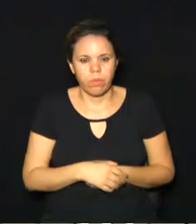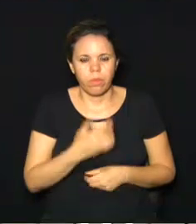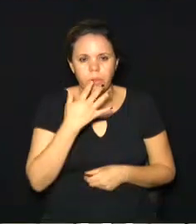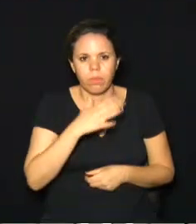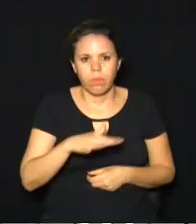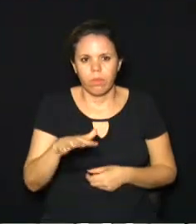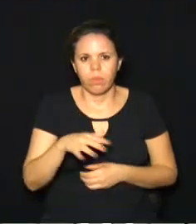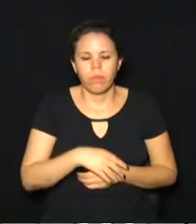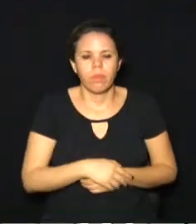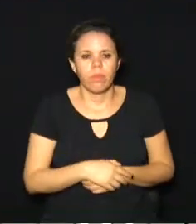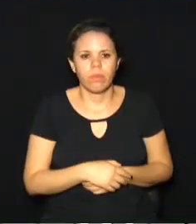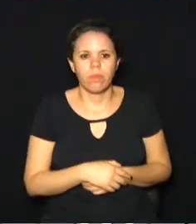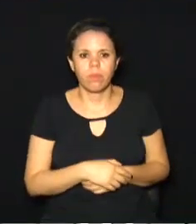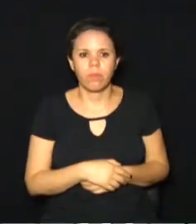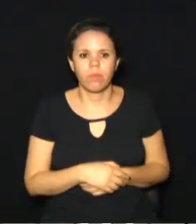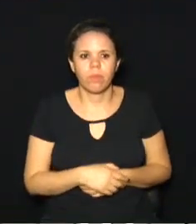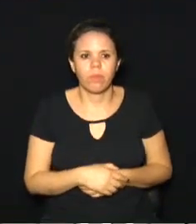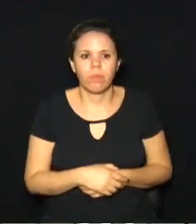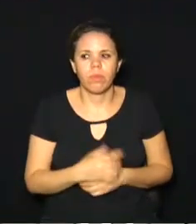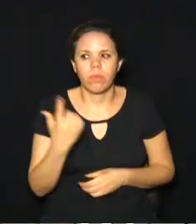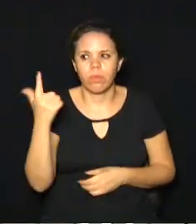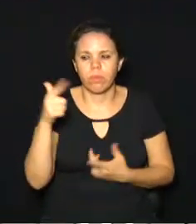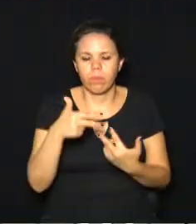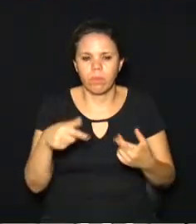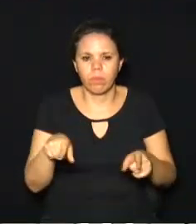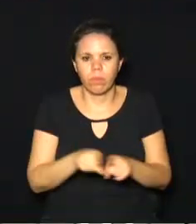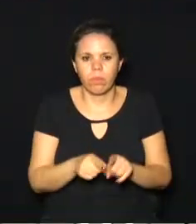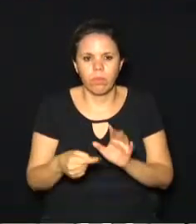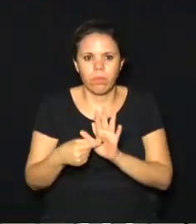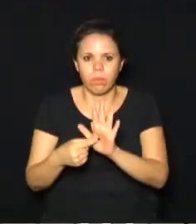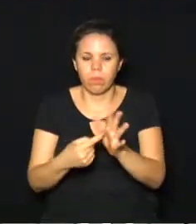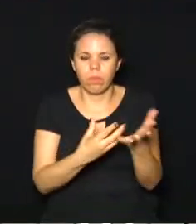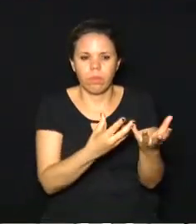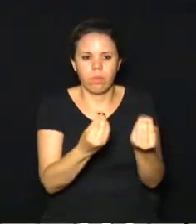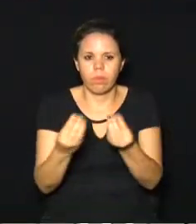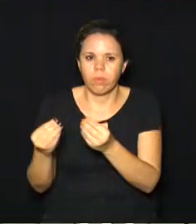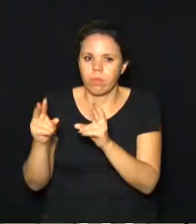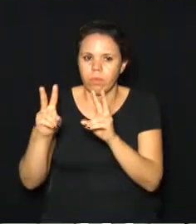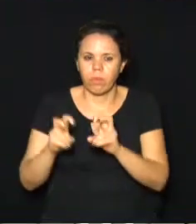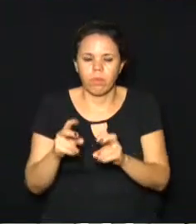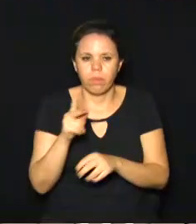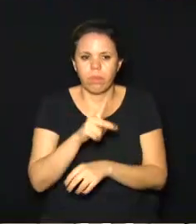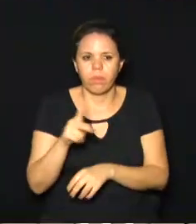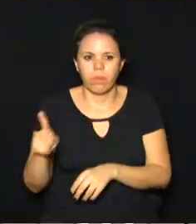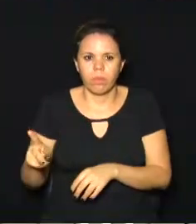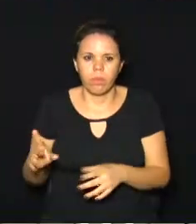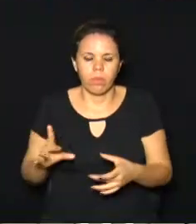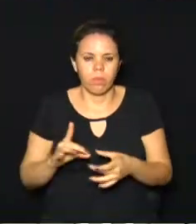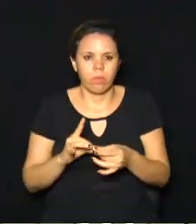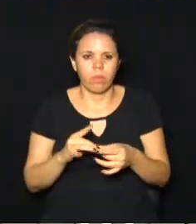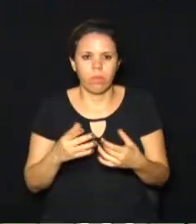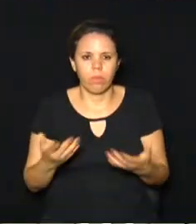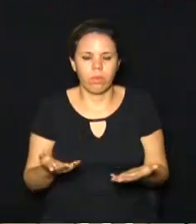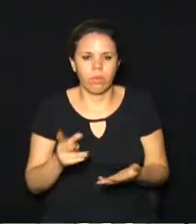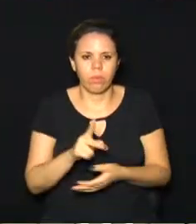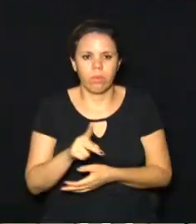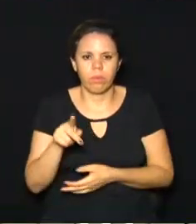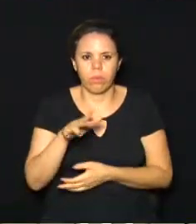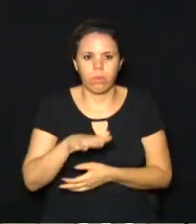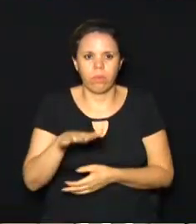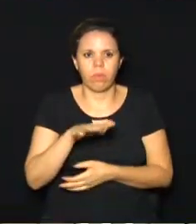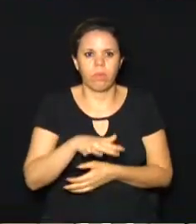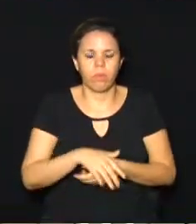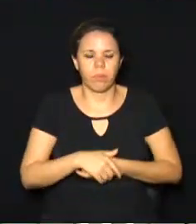infantil. Uma outra questão que aparece muito é em relação aos professores adjuntos. Os professores